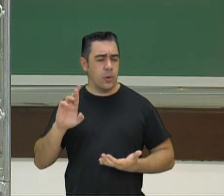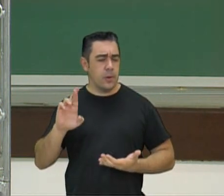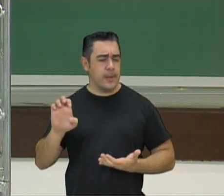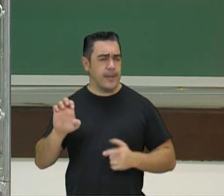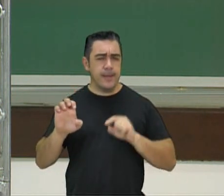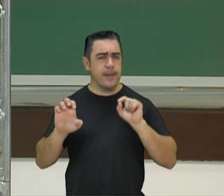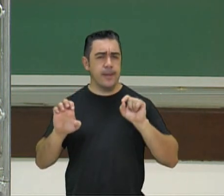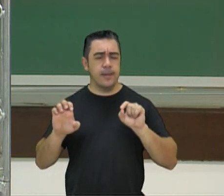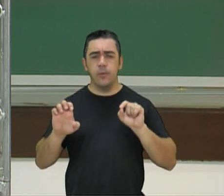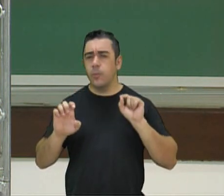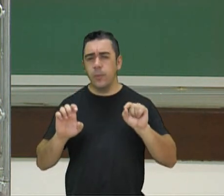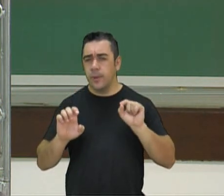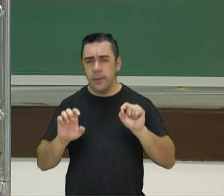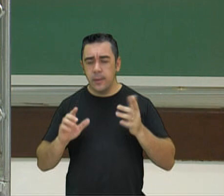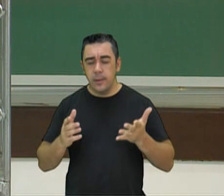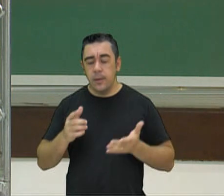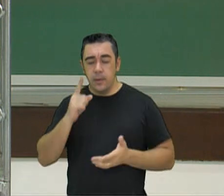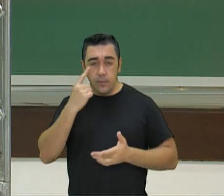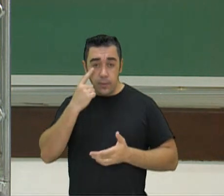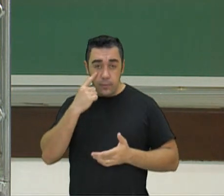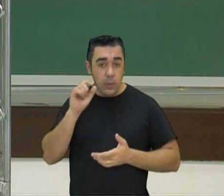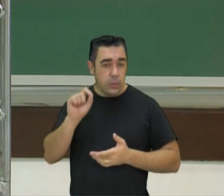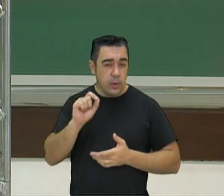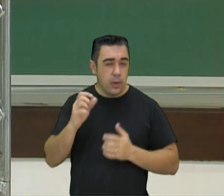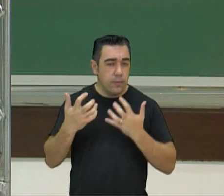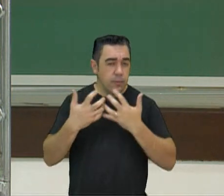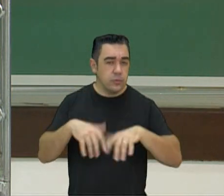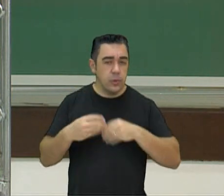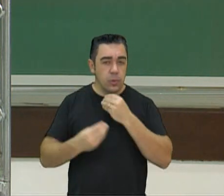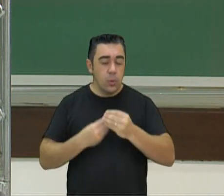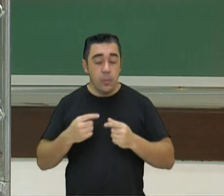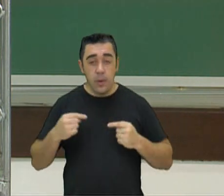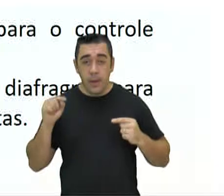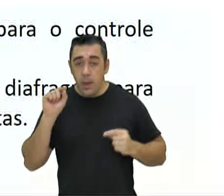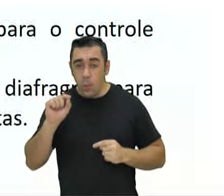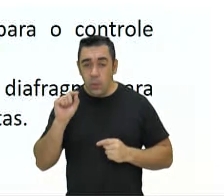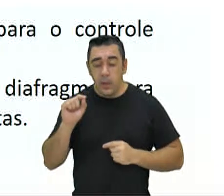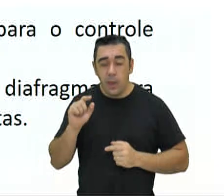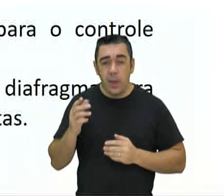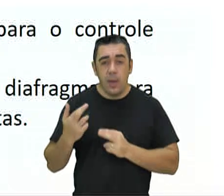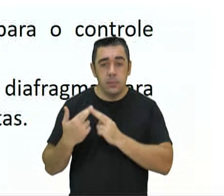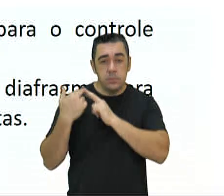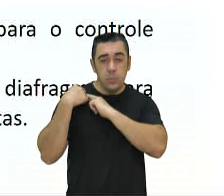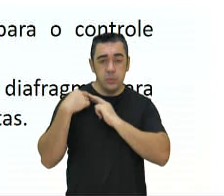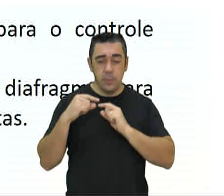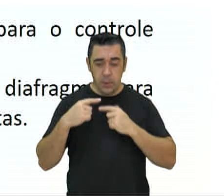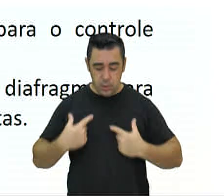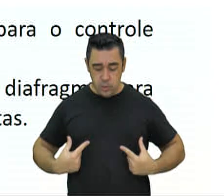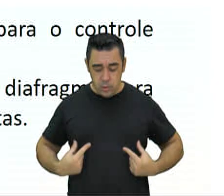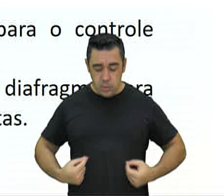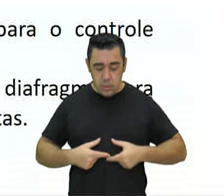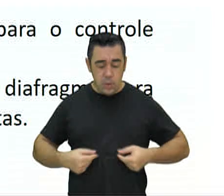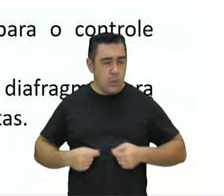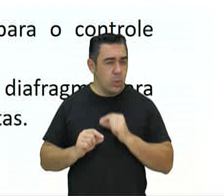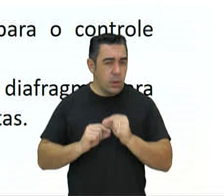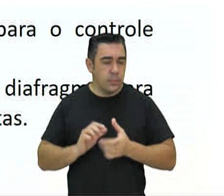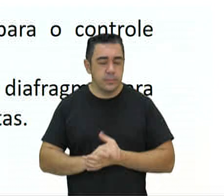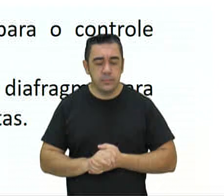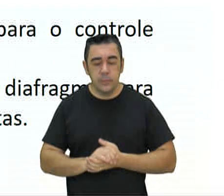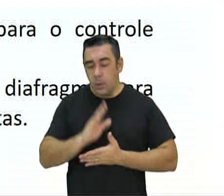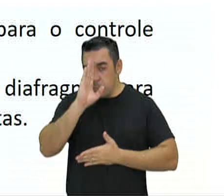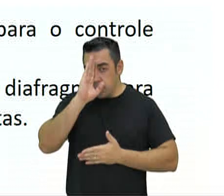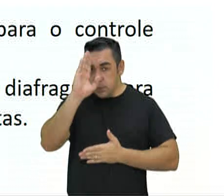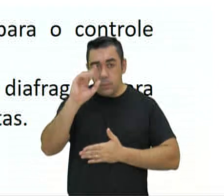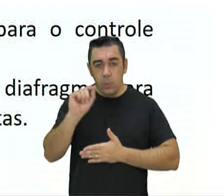que é a dinâmica do core. Então, qual que é a função do diafragma em relação à estabilização do core? Então, o diafragma é um dos principais